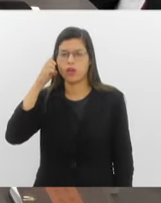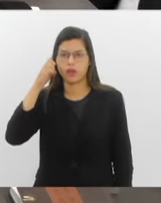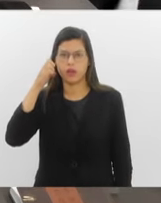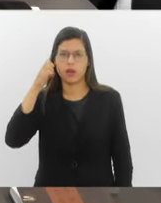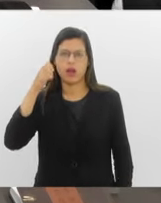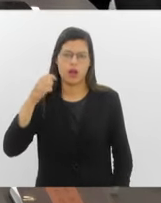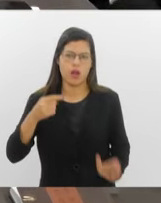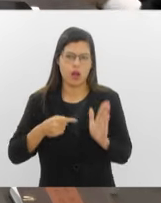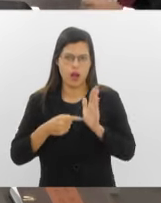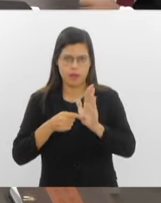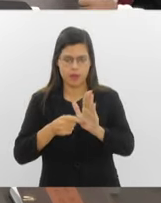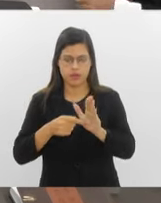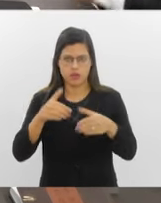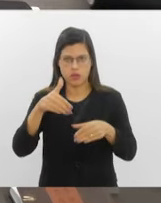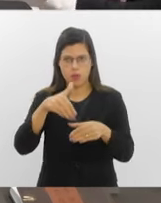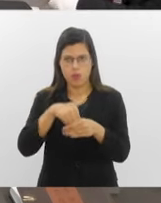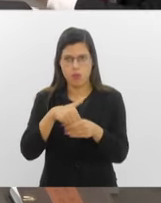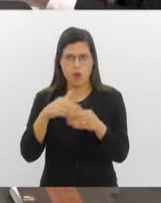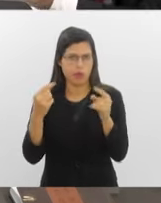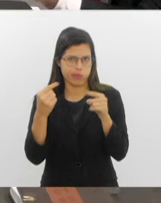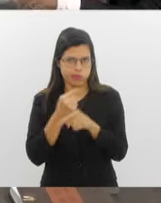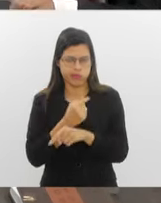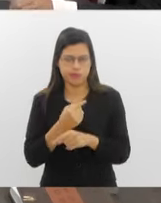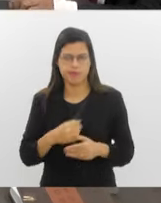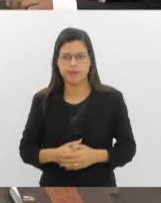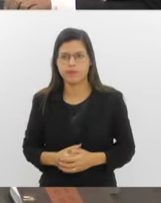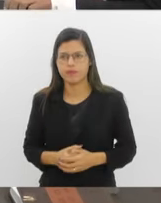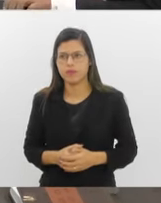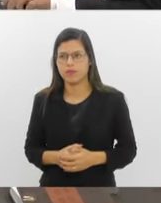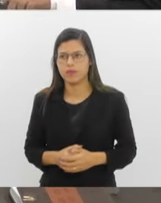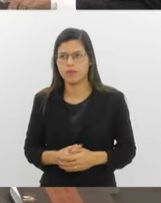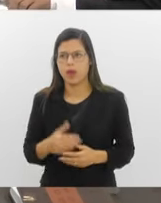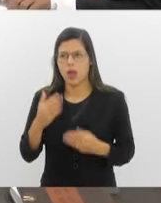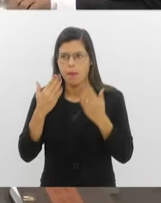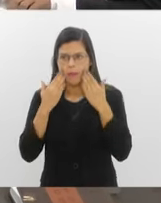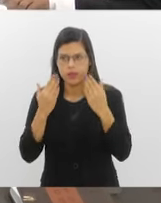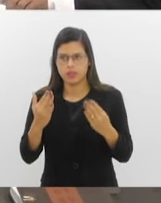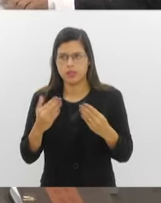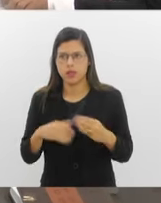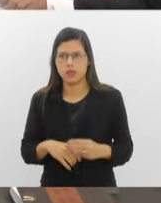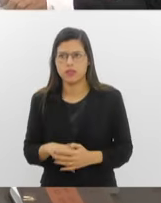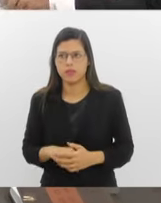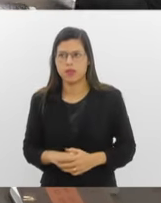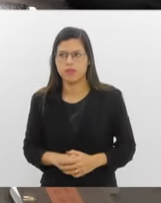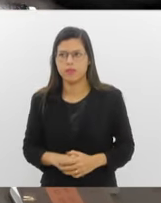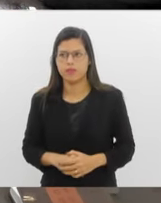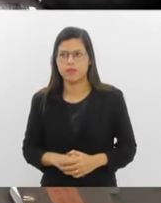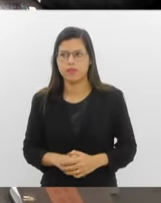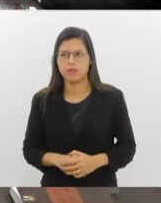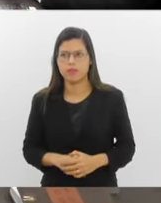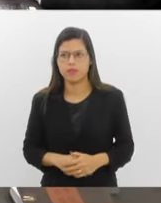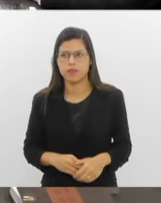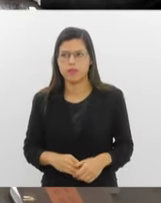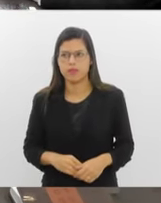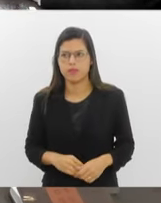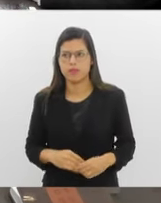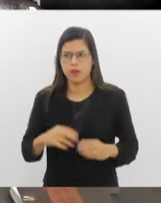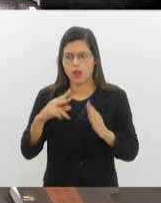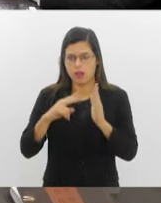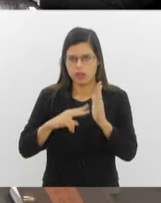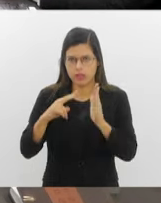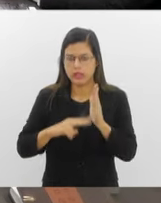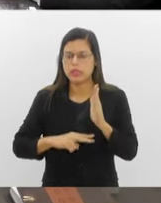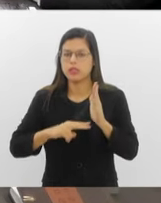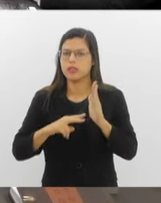apresenta o voto, o voto divergente, deputada? Apresento, presidente. Mas em que termos? Eu li aqui a lei, eu